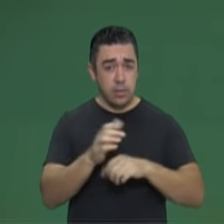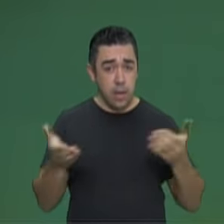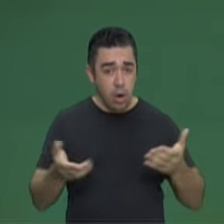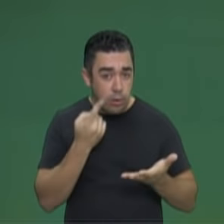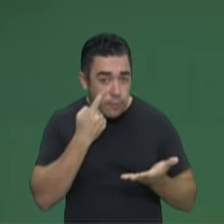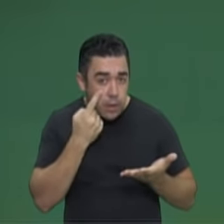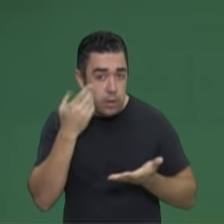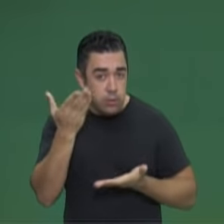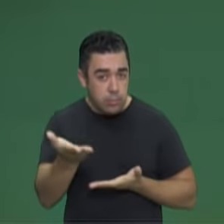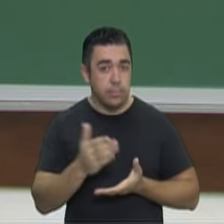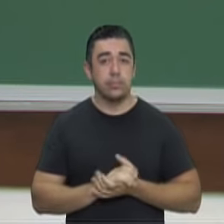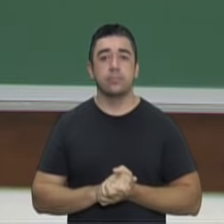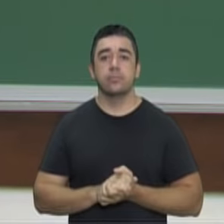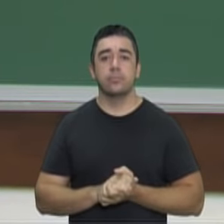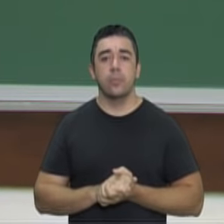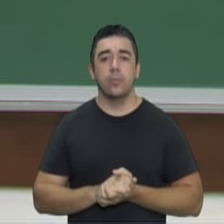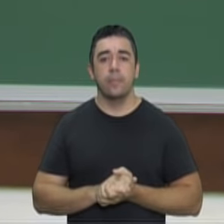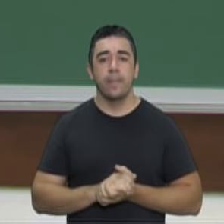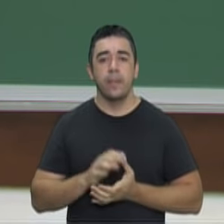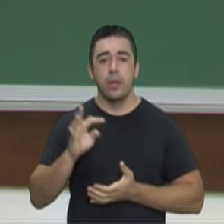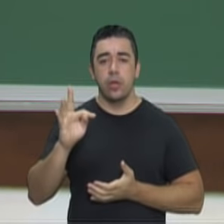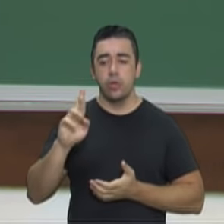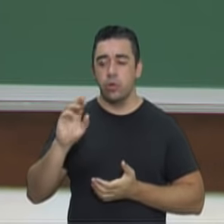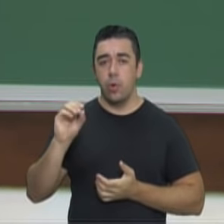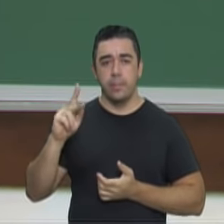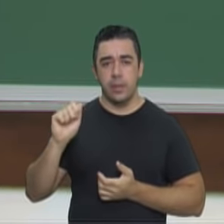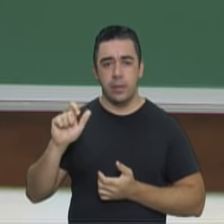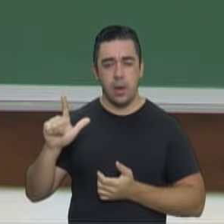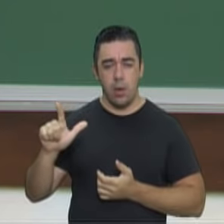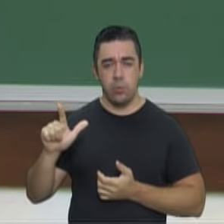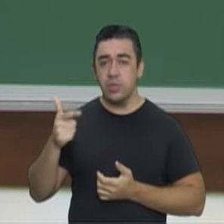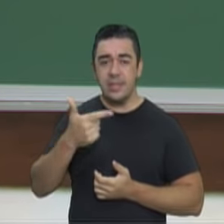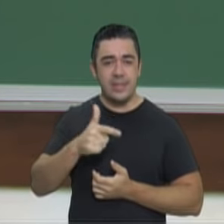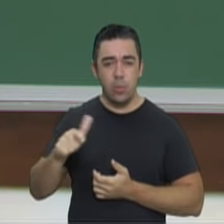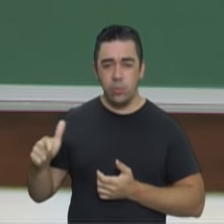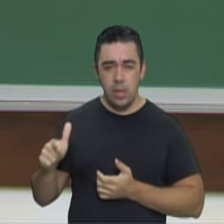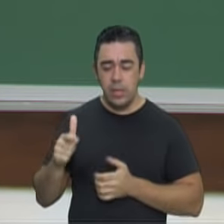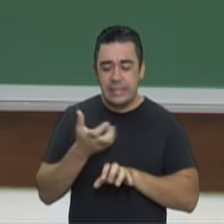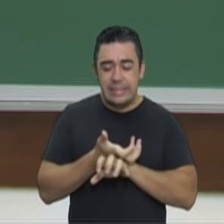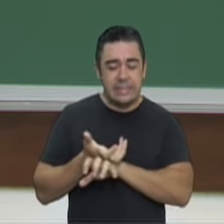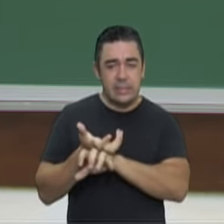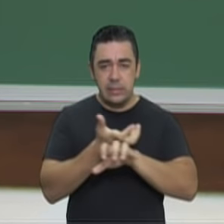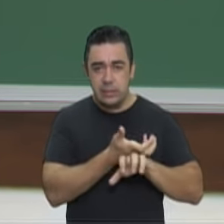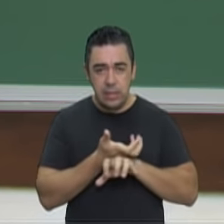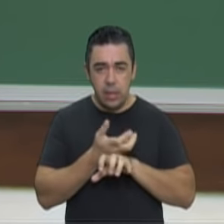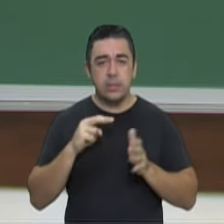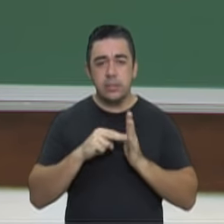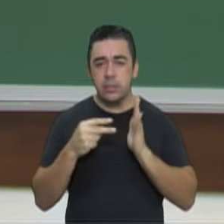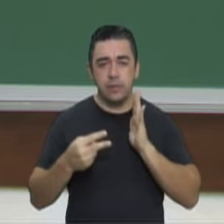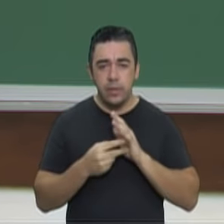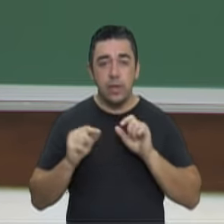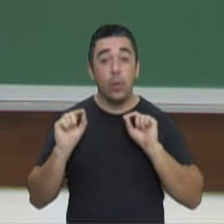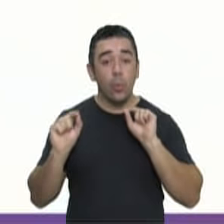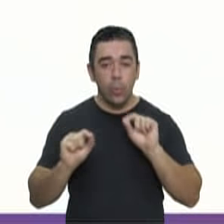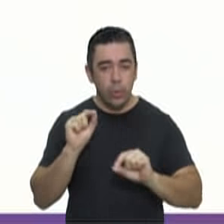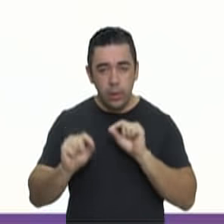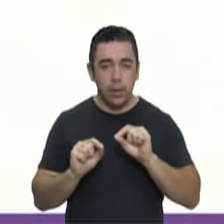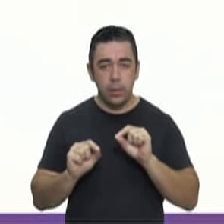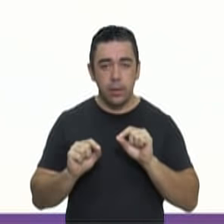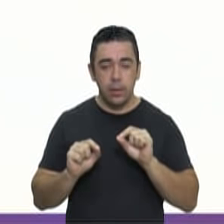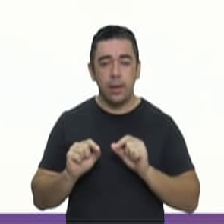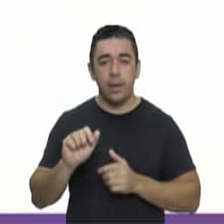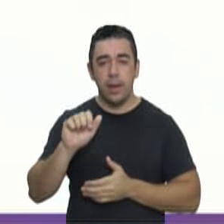agora. Tropical sem estação seca. Quando a gente está falando do clima tropical sem estação seca, identificado pela